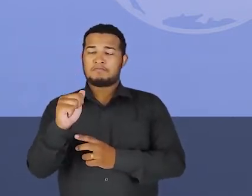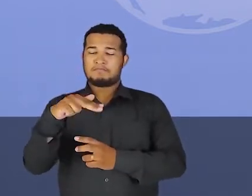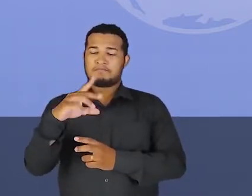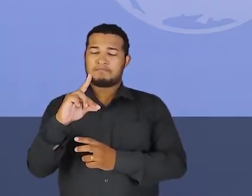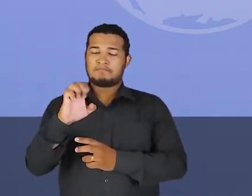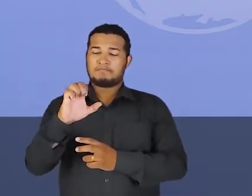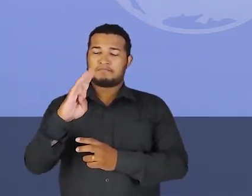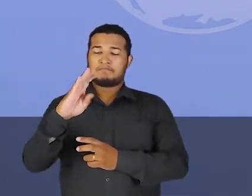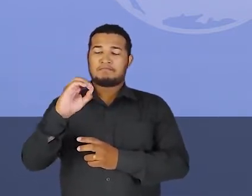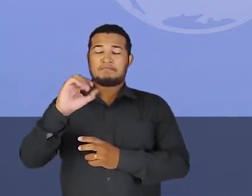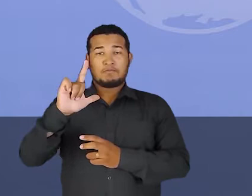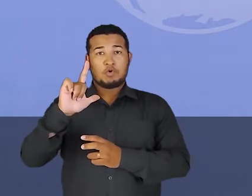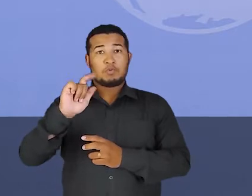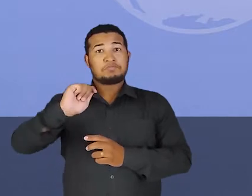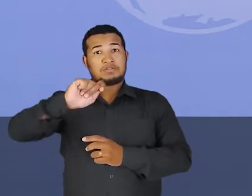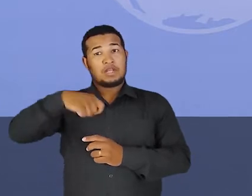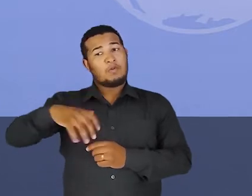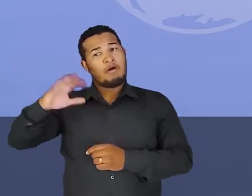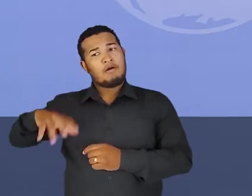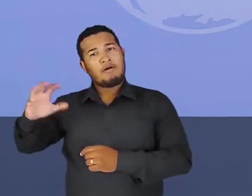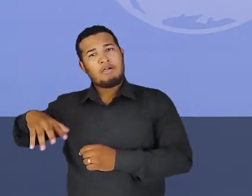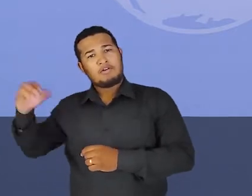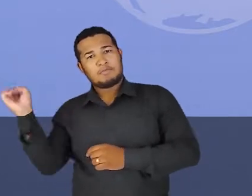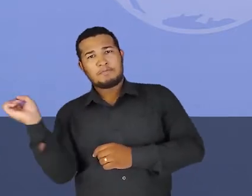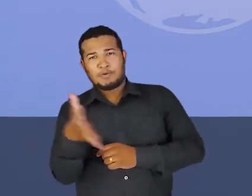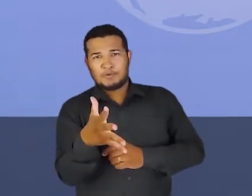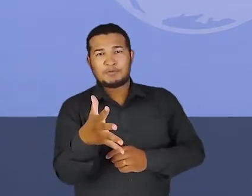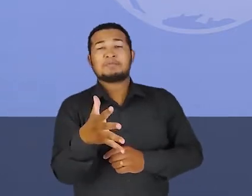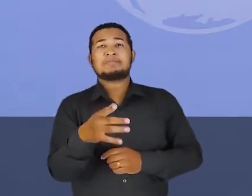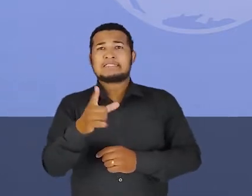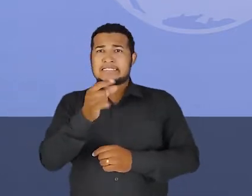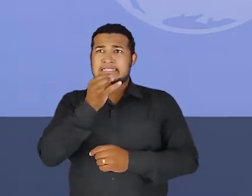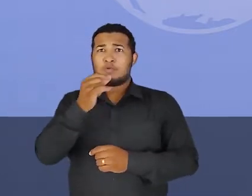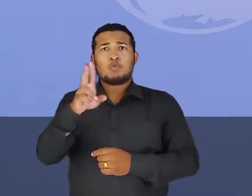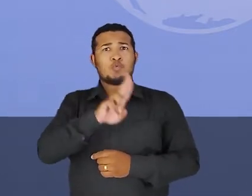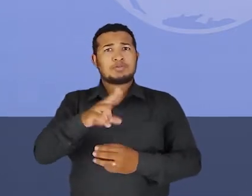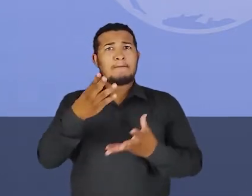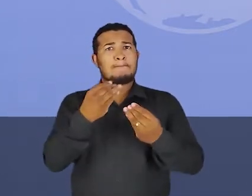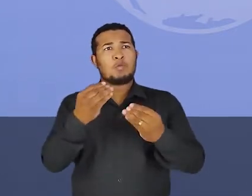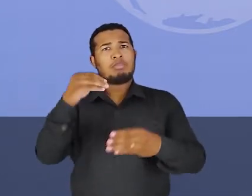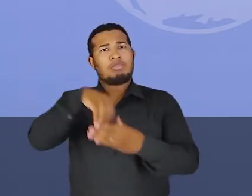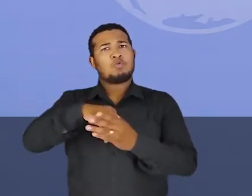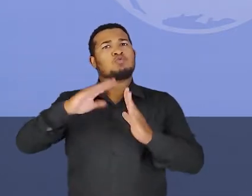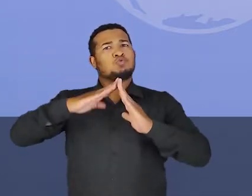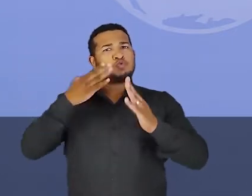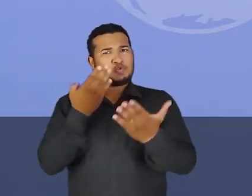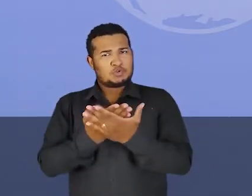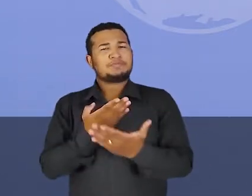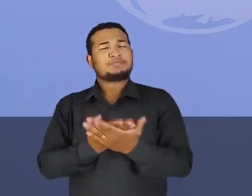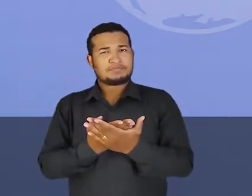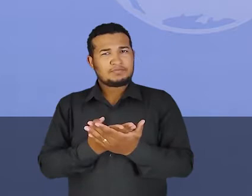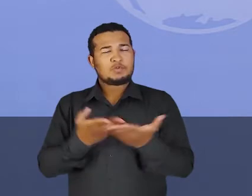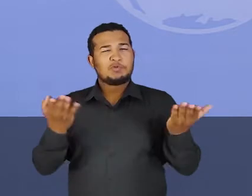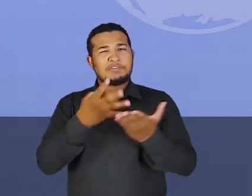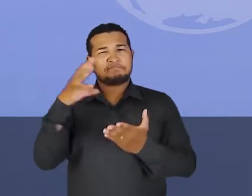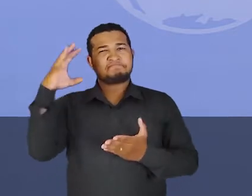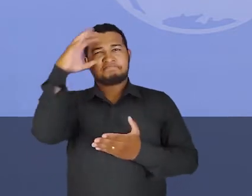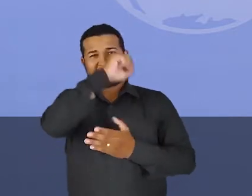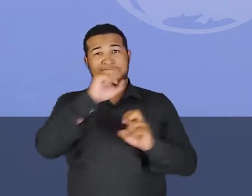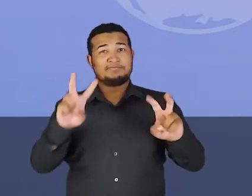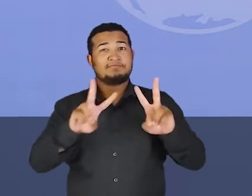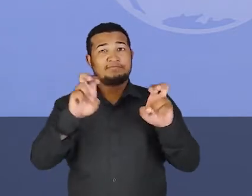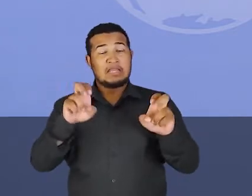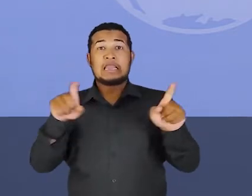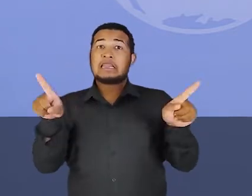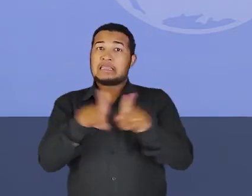Uma modalidade muito praticada nas escolas, uma modalidade riquíssima e que nós vamos aprender um pouco mais sobre ela e também